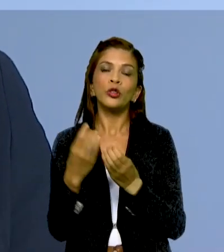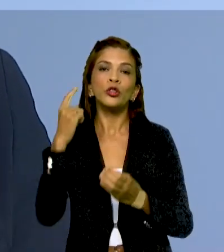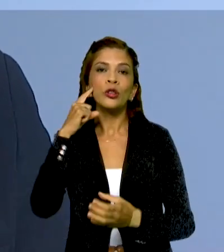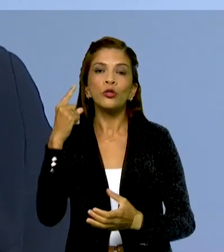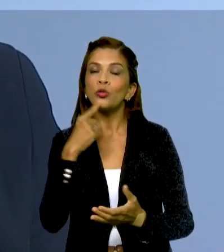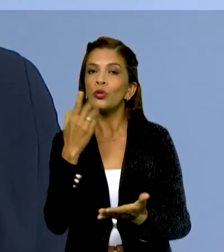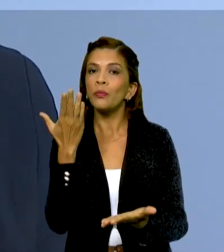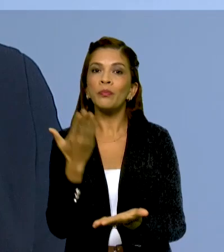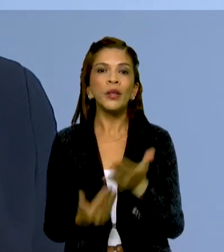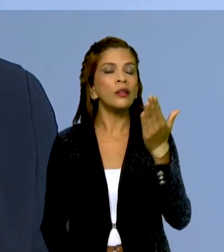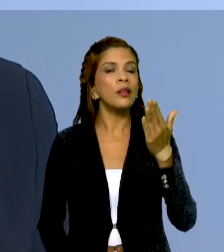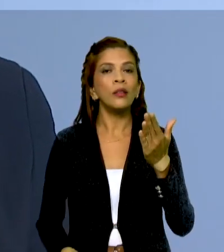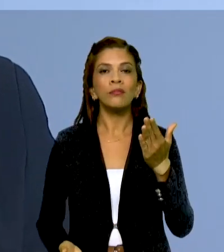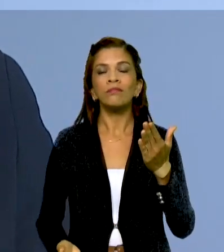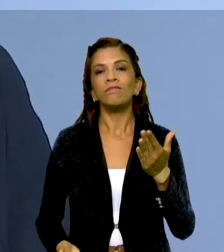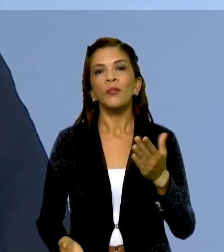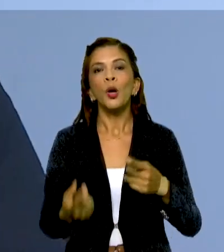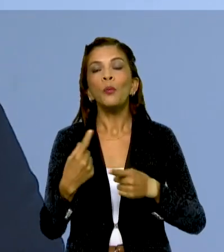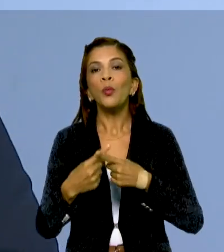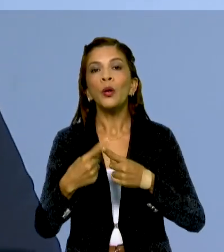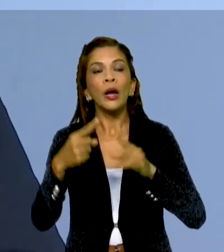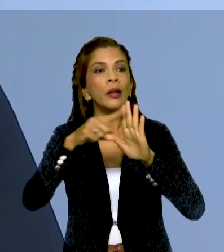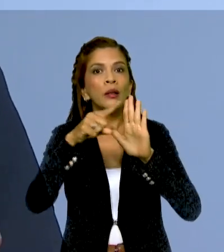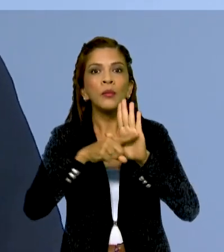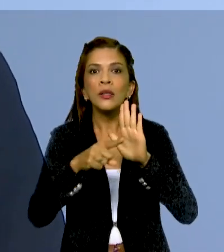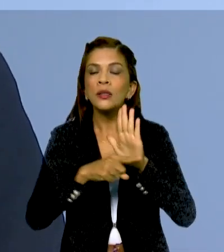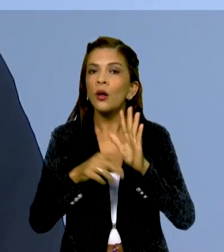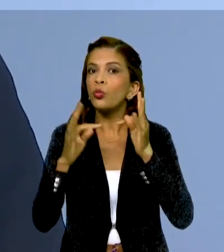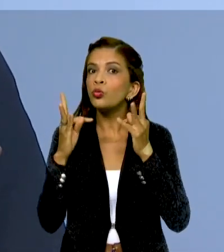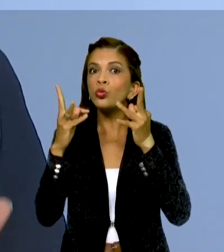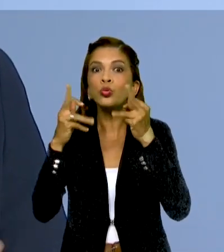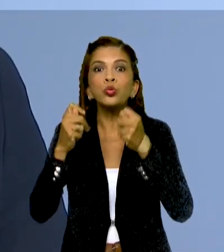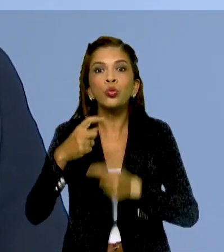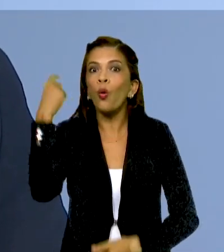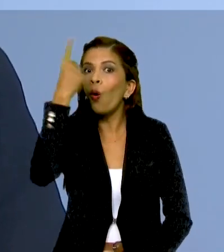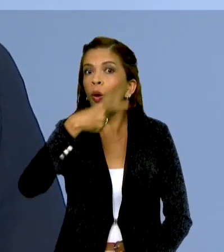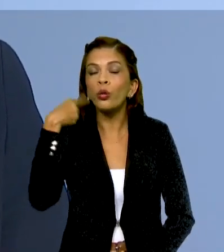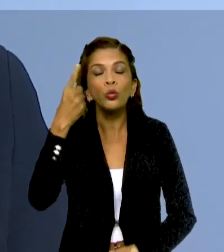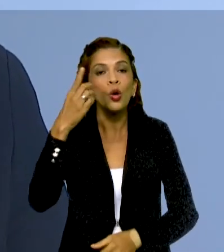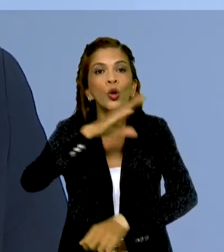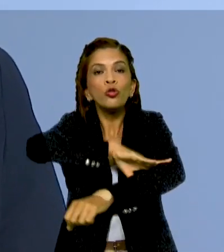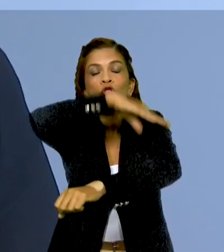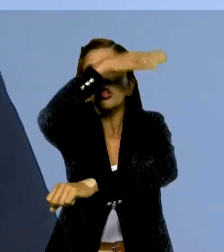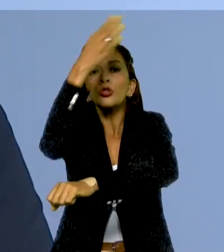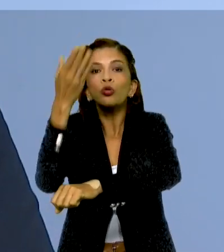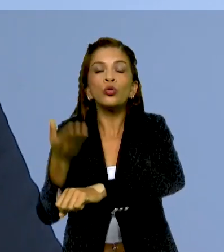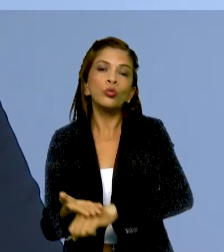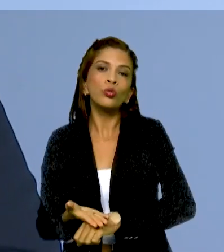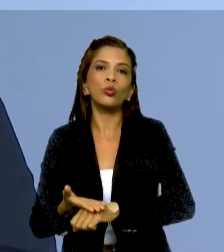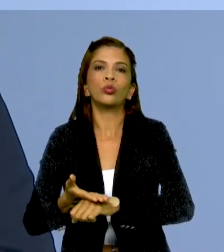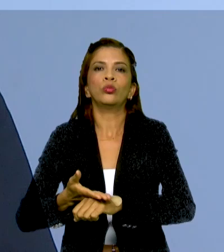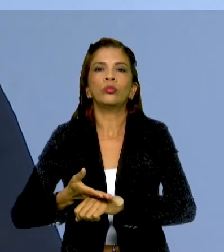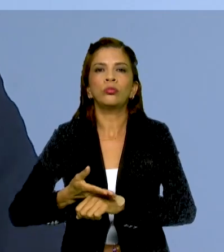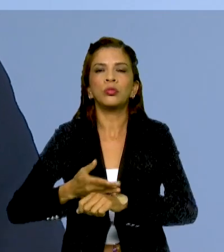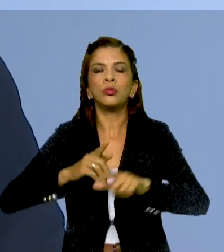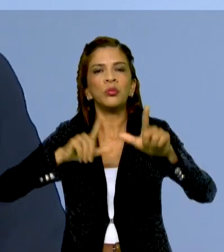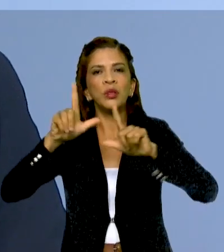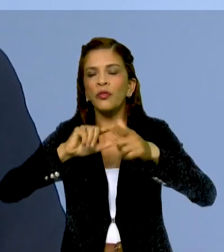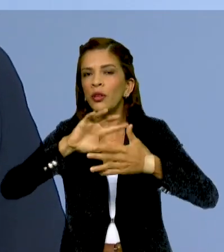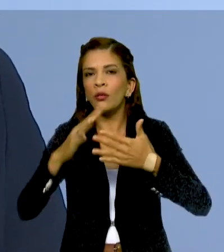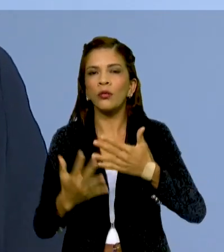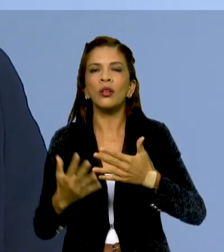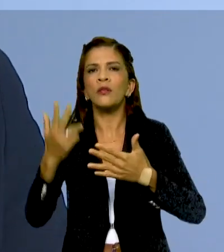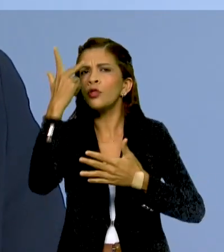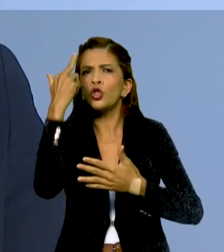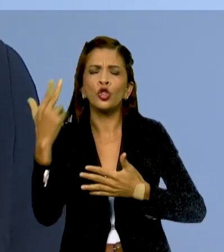dia programa 100% em Libras. Então eram telejornais, eram programas de variedades, eram programas falando sobre a história